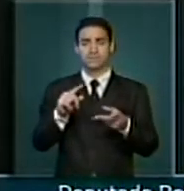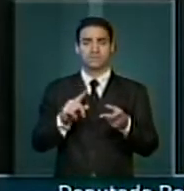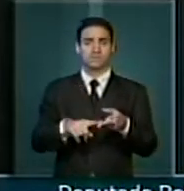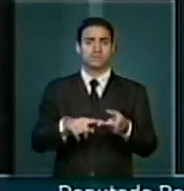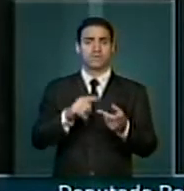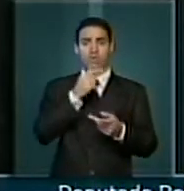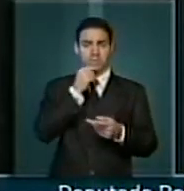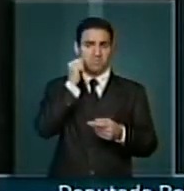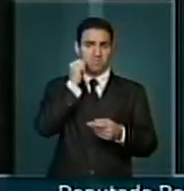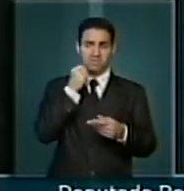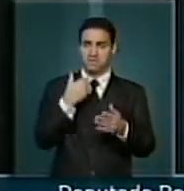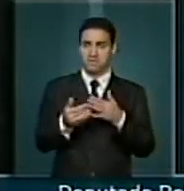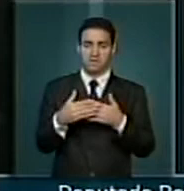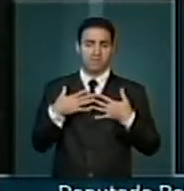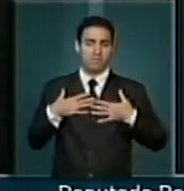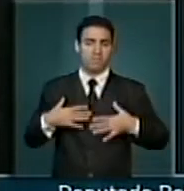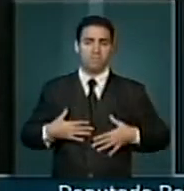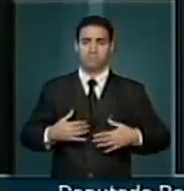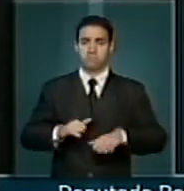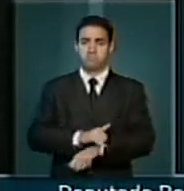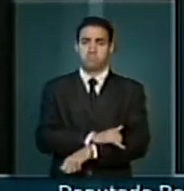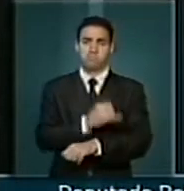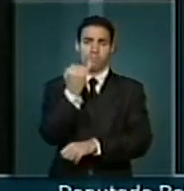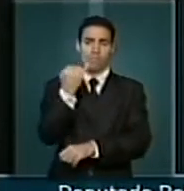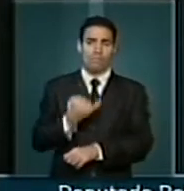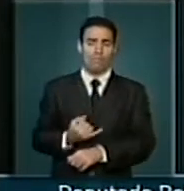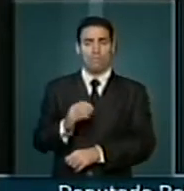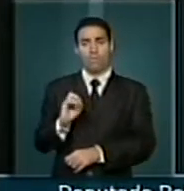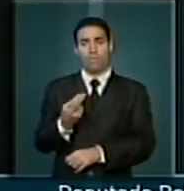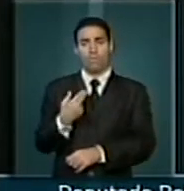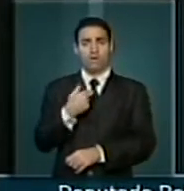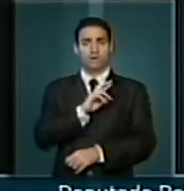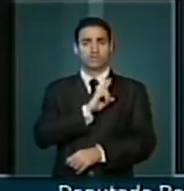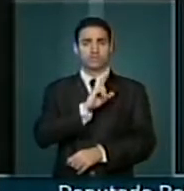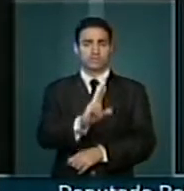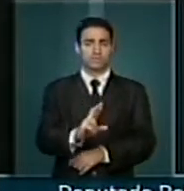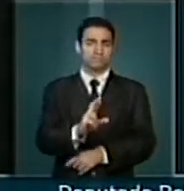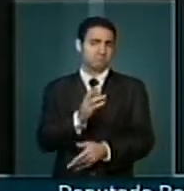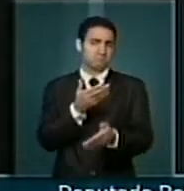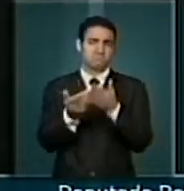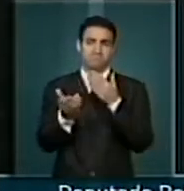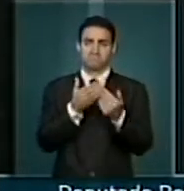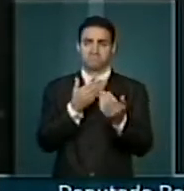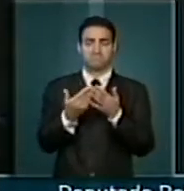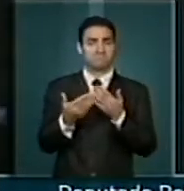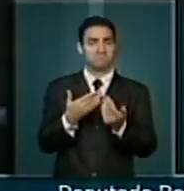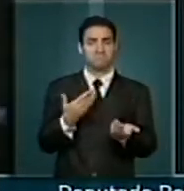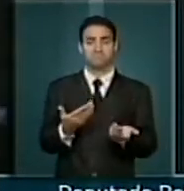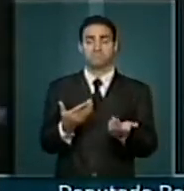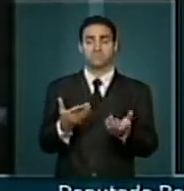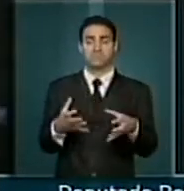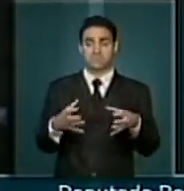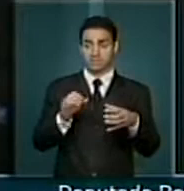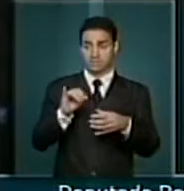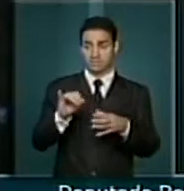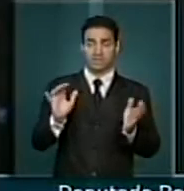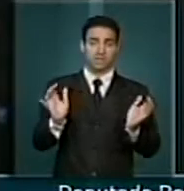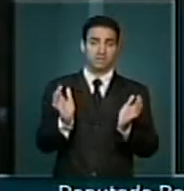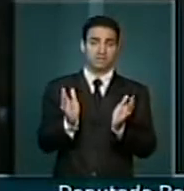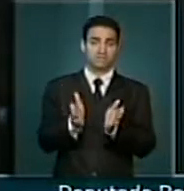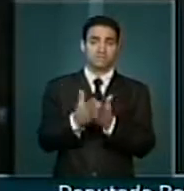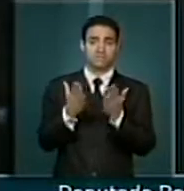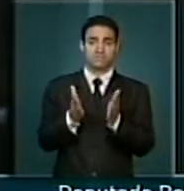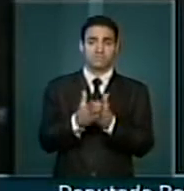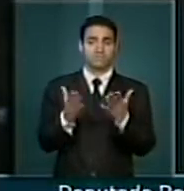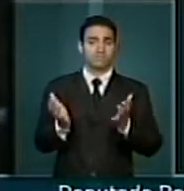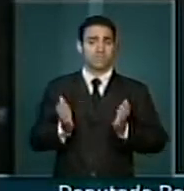origem, do tipo físico, da fé que professe, da religião que escolheu, da classe social ou da